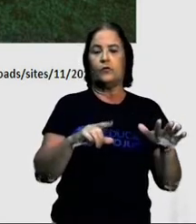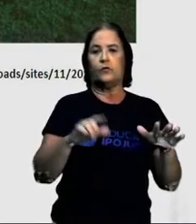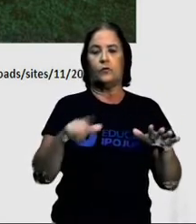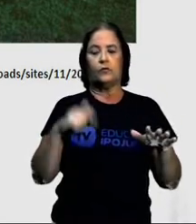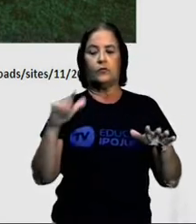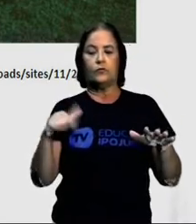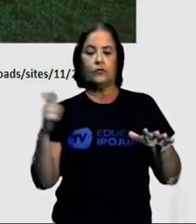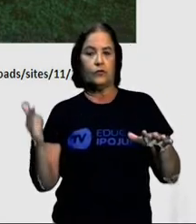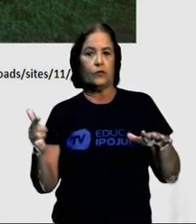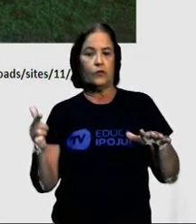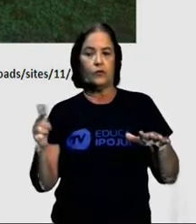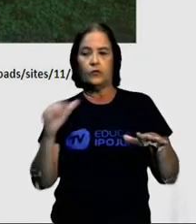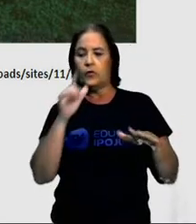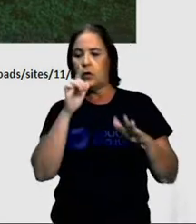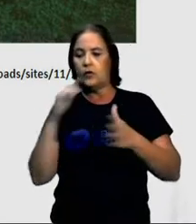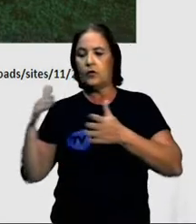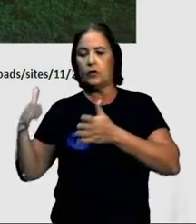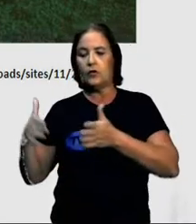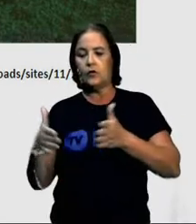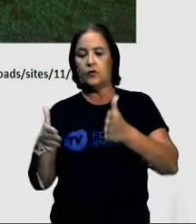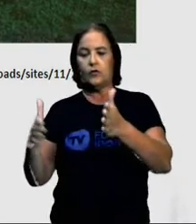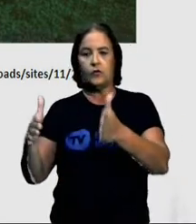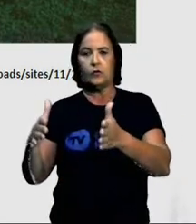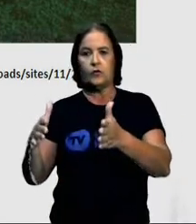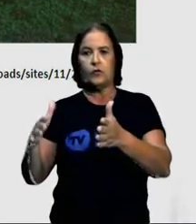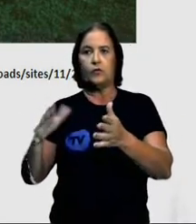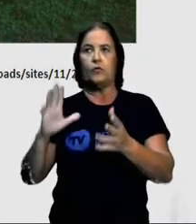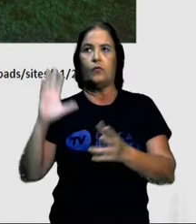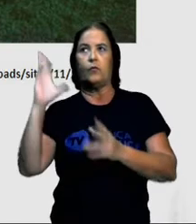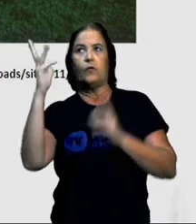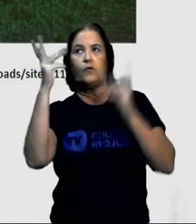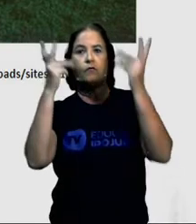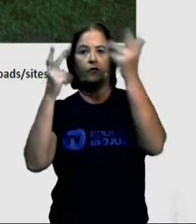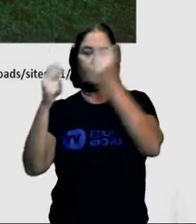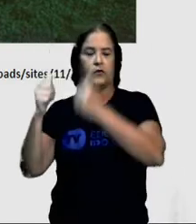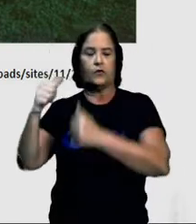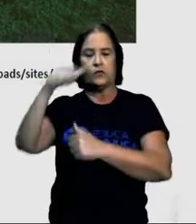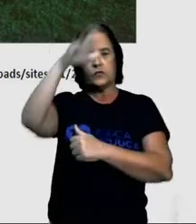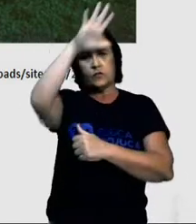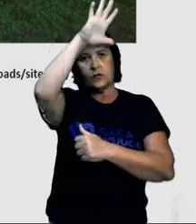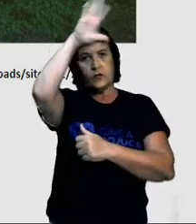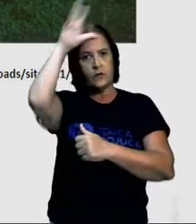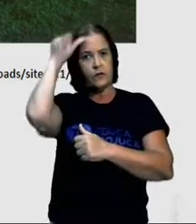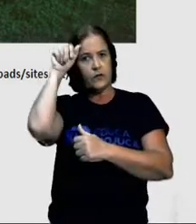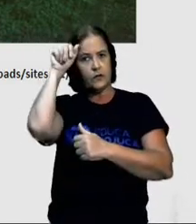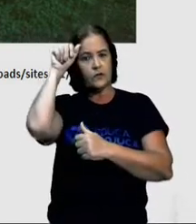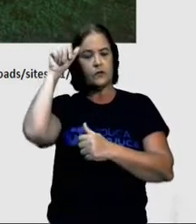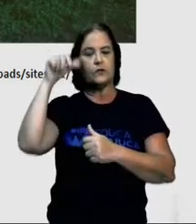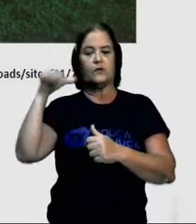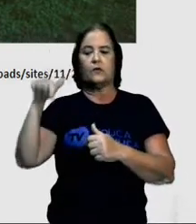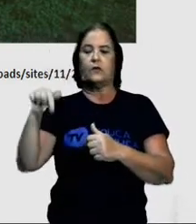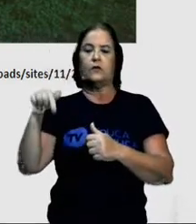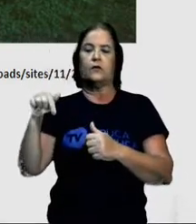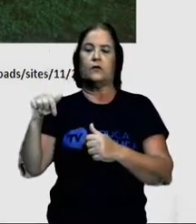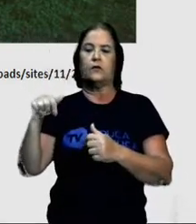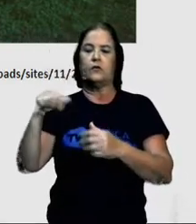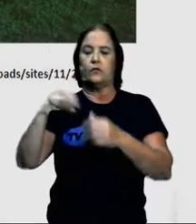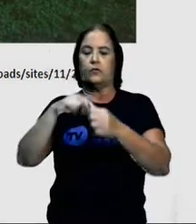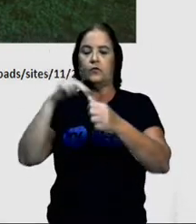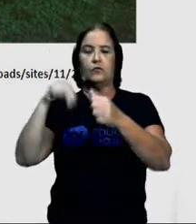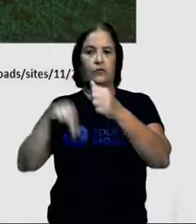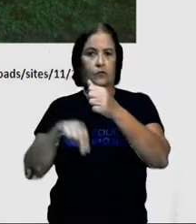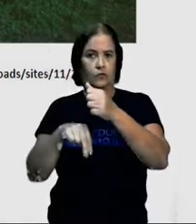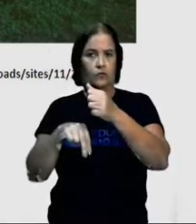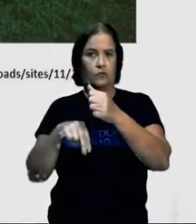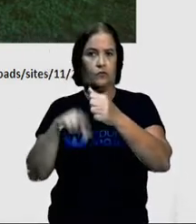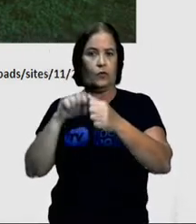rio aqui da Floresta Amazônica, certo? No nosso, na nossa partezinha do continente aqui na América do Sul.